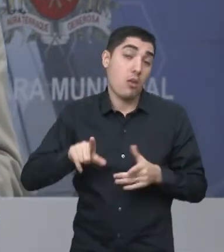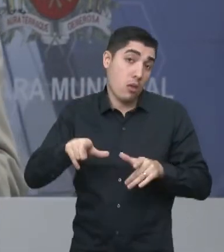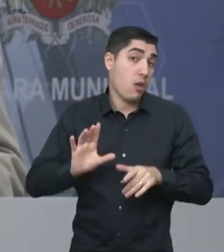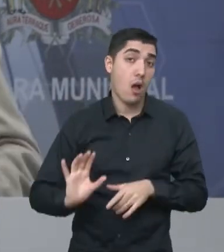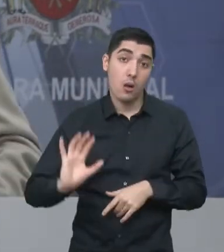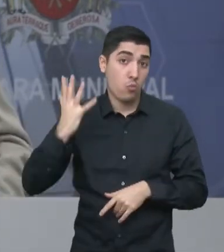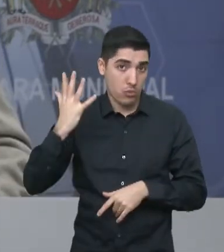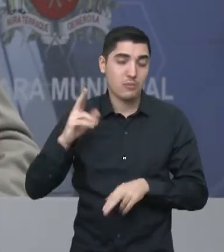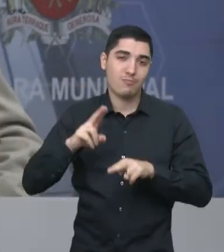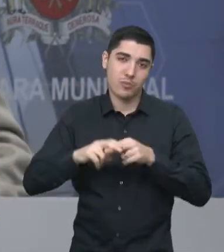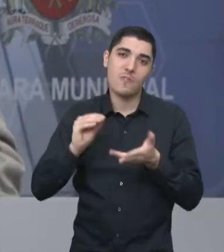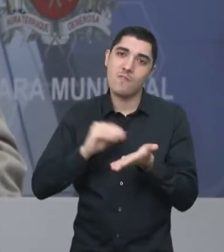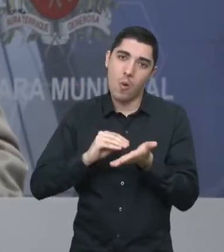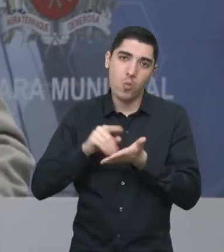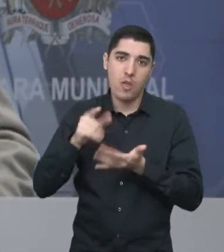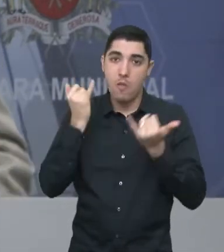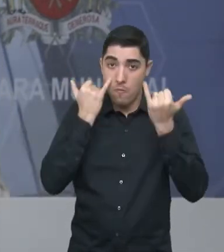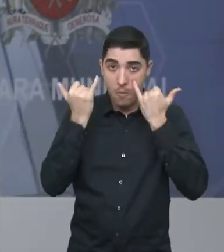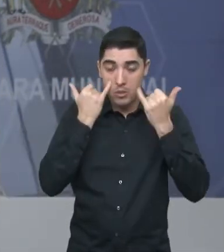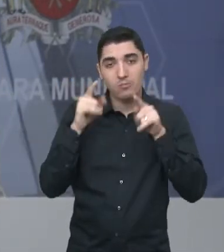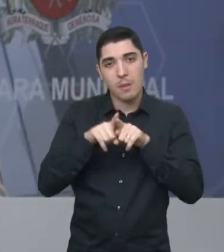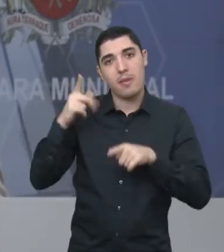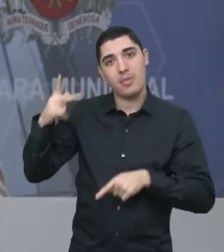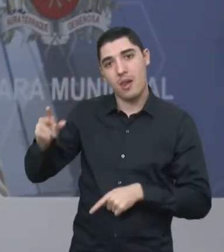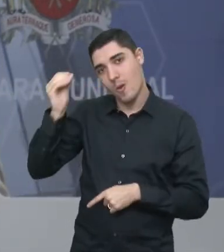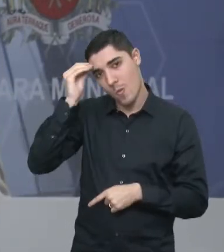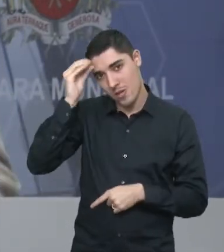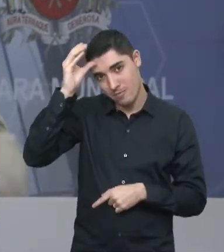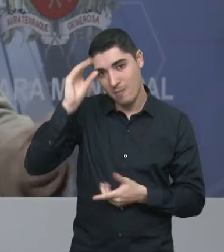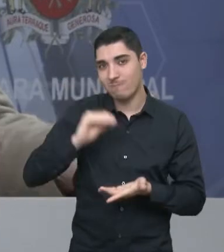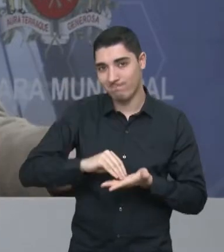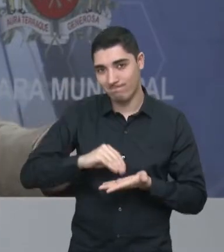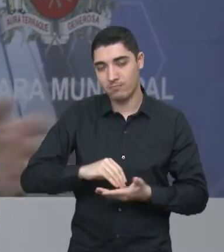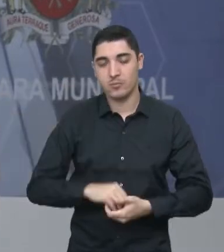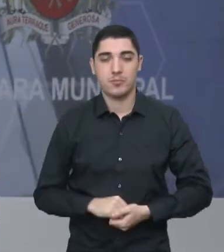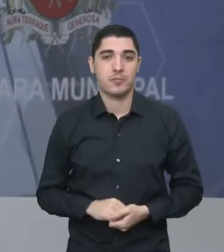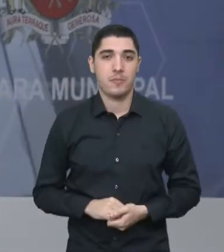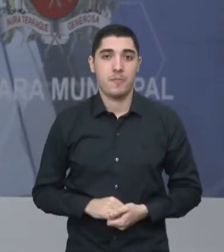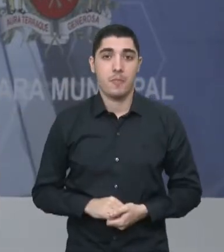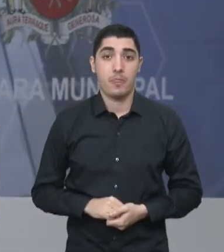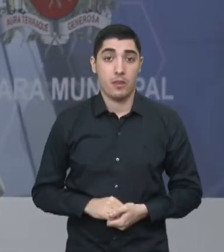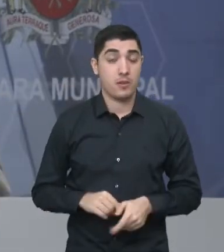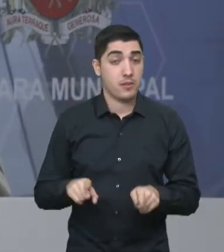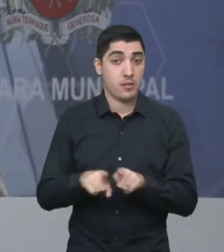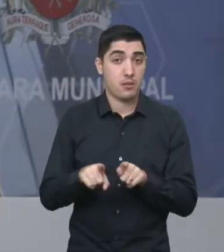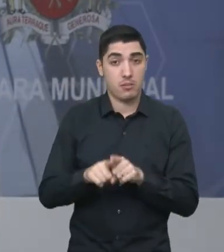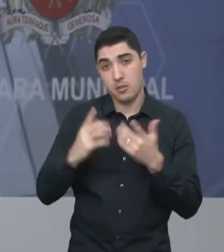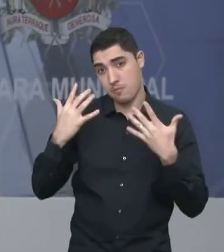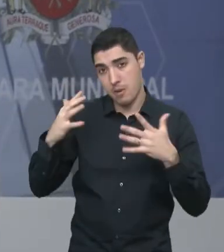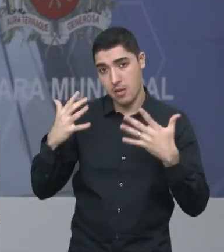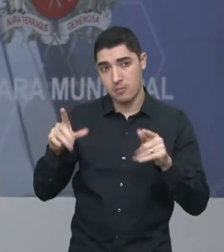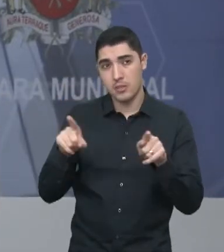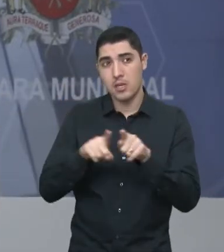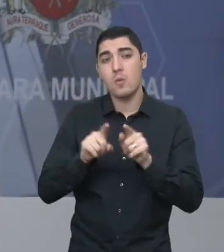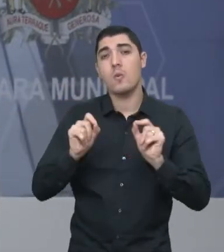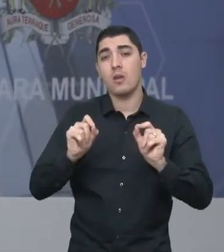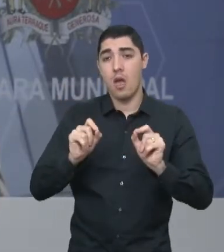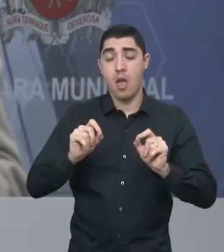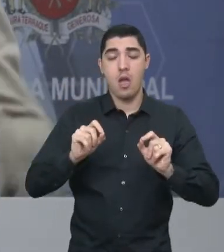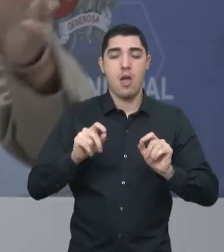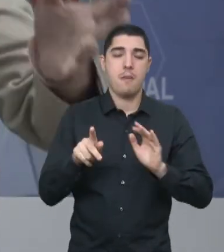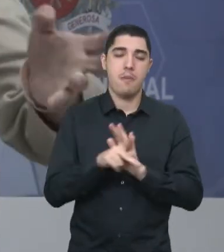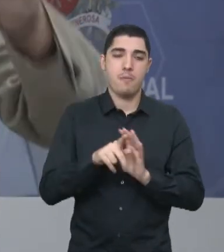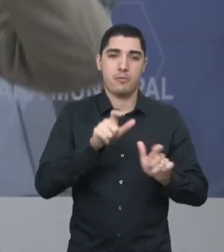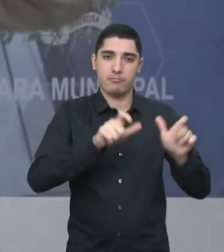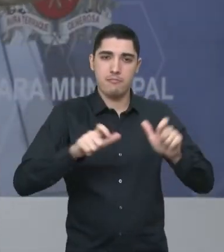essa informação, faltou esse conhecimento. E a gente tem que parabenizar aqui, né? Graças às informações da médicos,